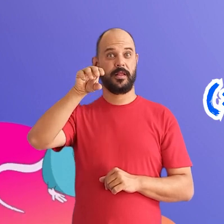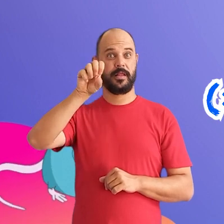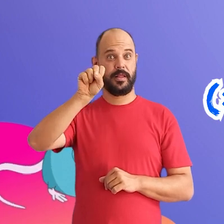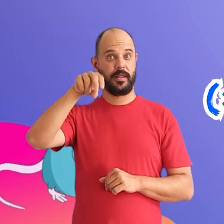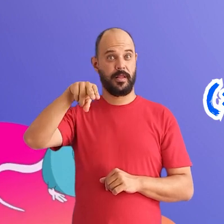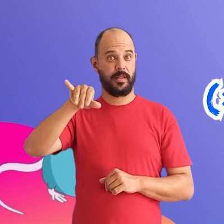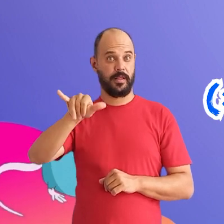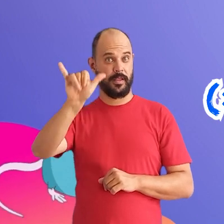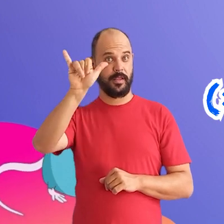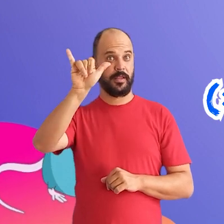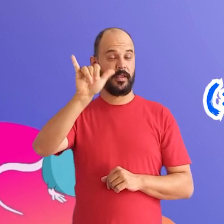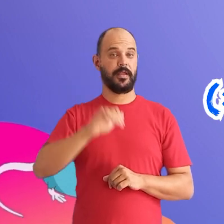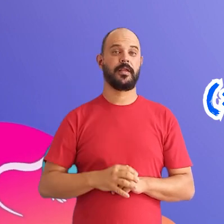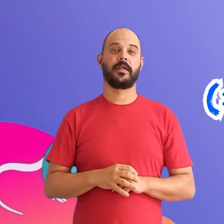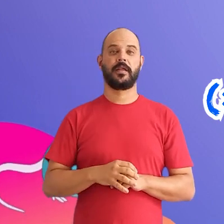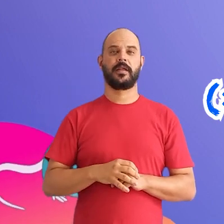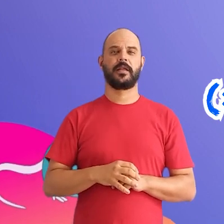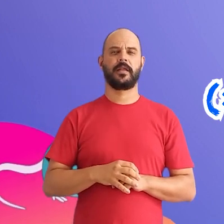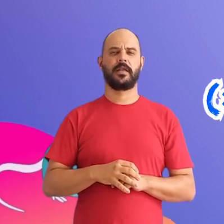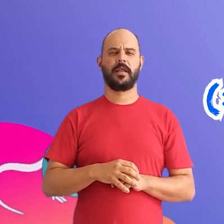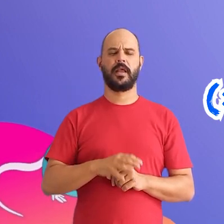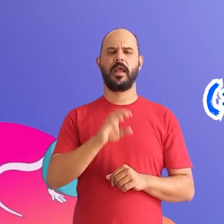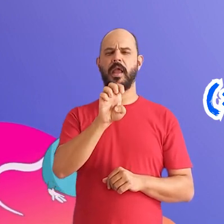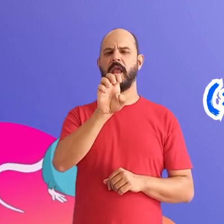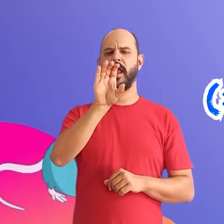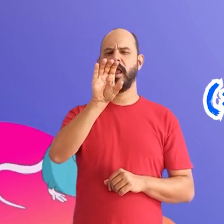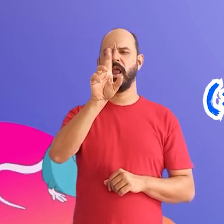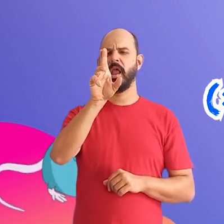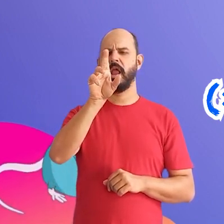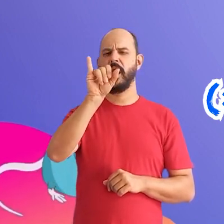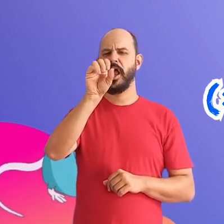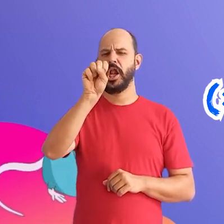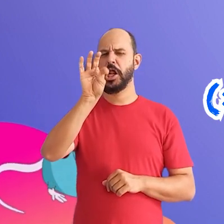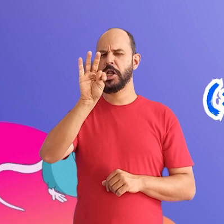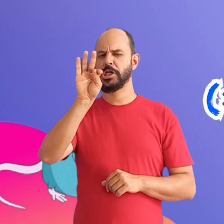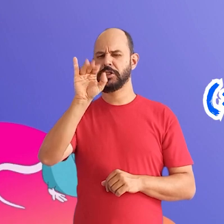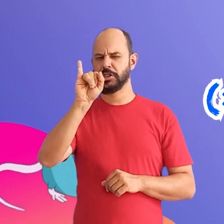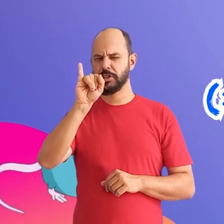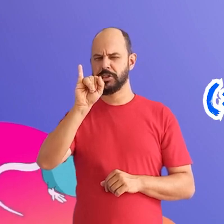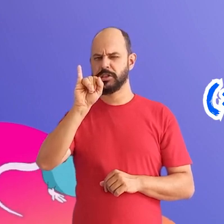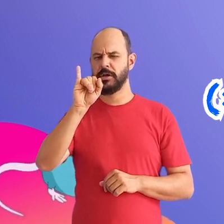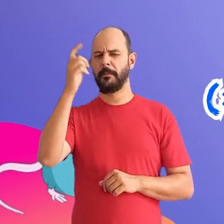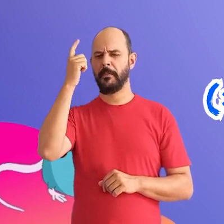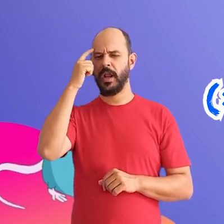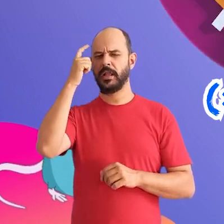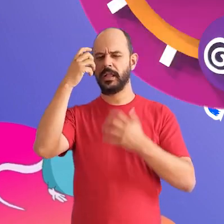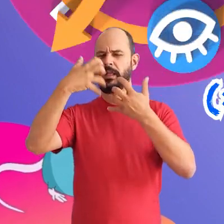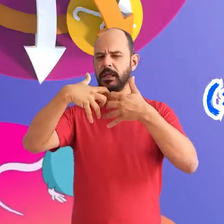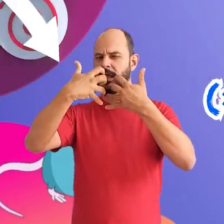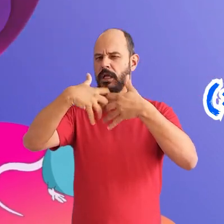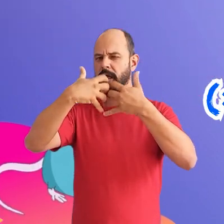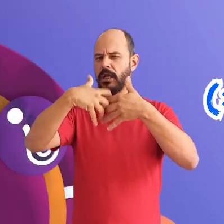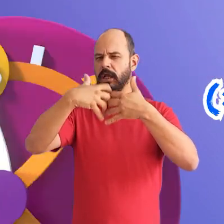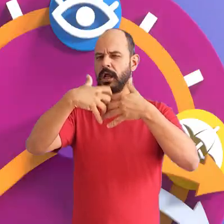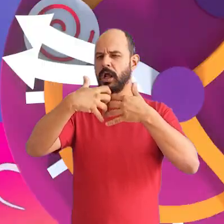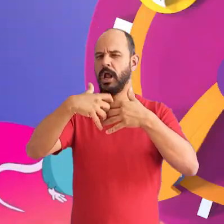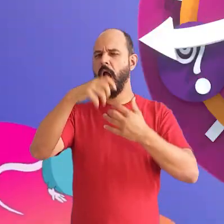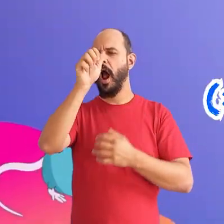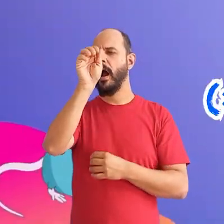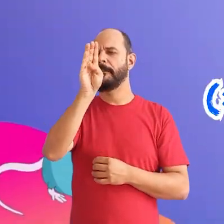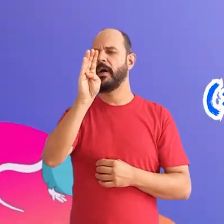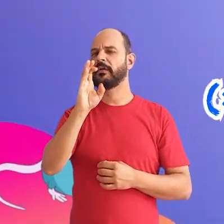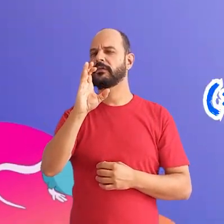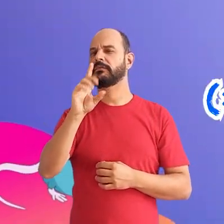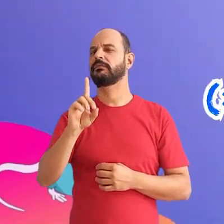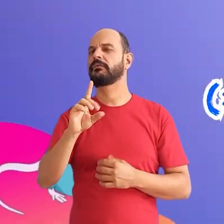E, Agatha Christie. Tempo pra pensar. Tram, tram, tram, tram,